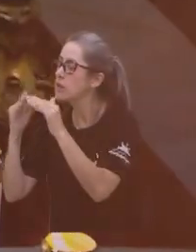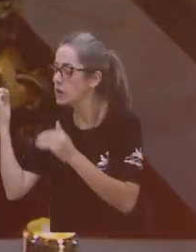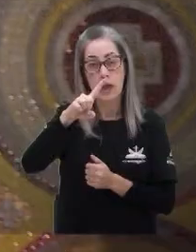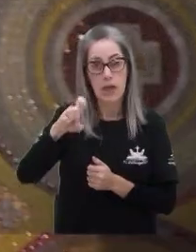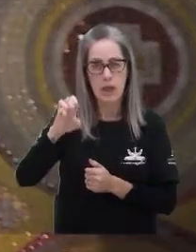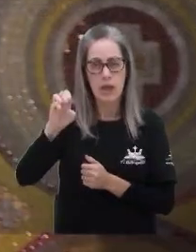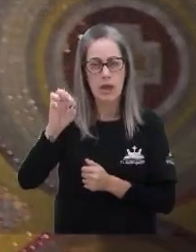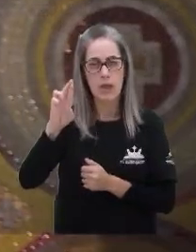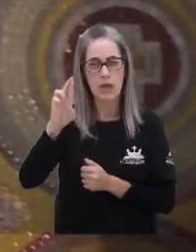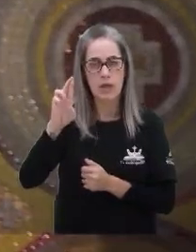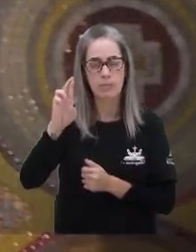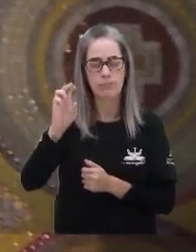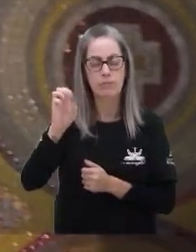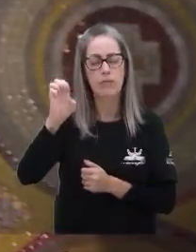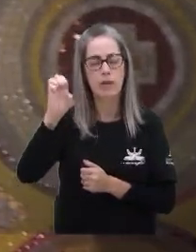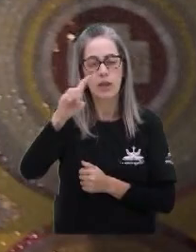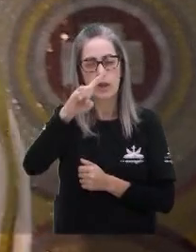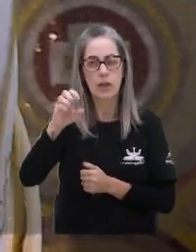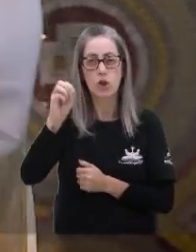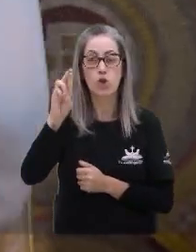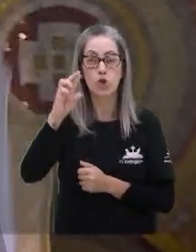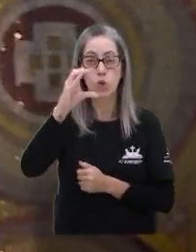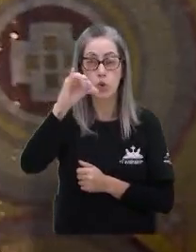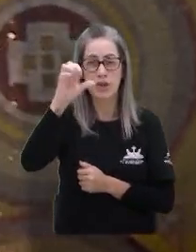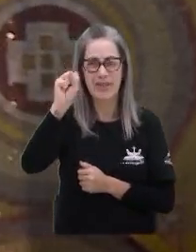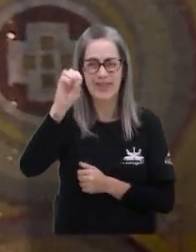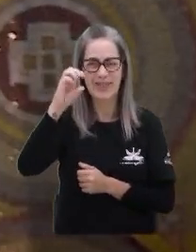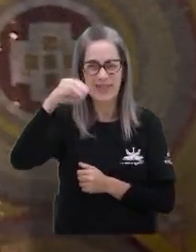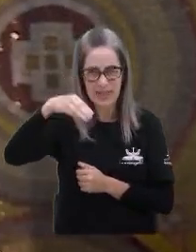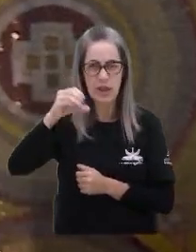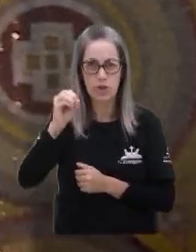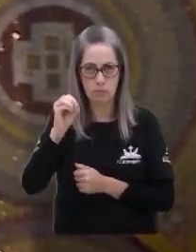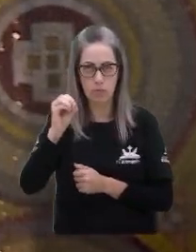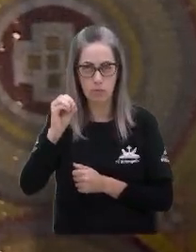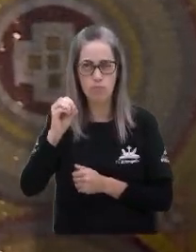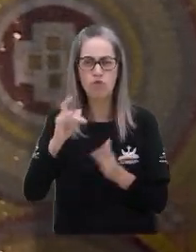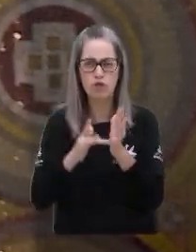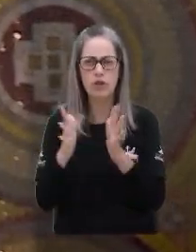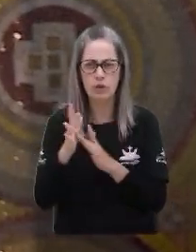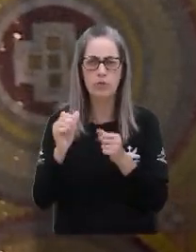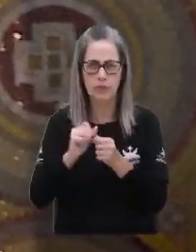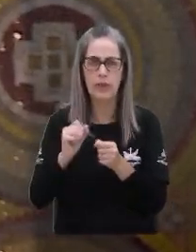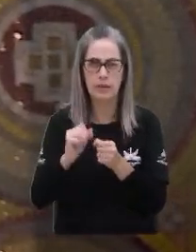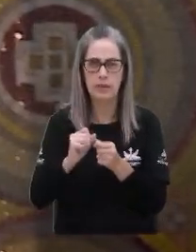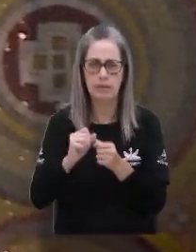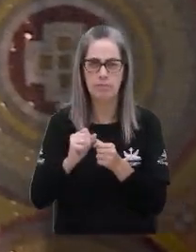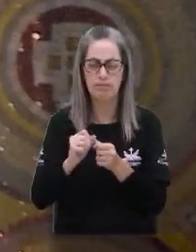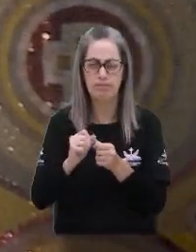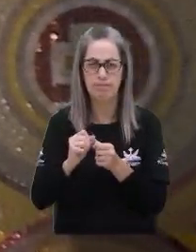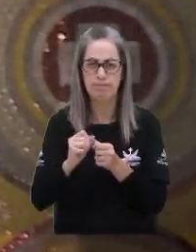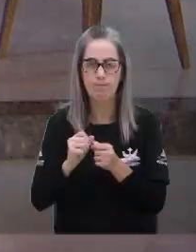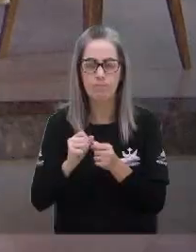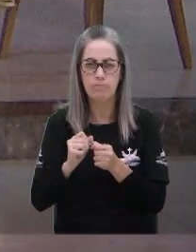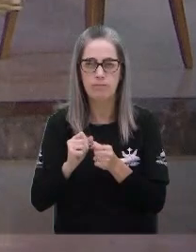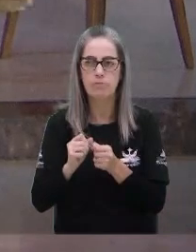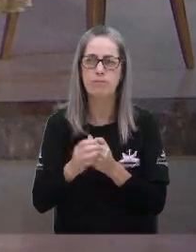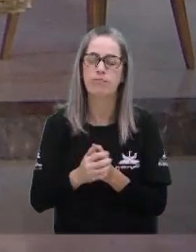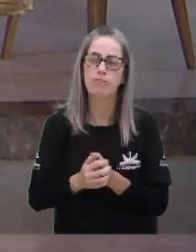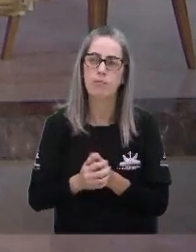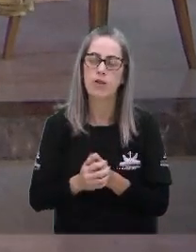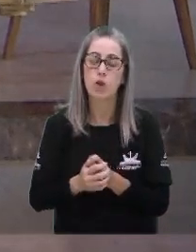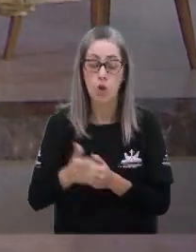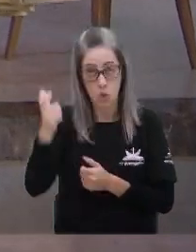então não se iluda que o diabo não existe é uma realidade